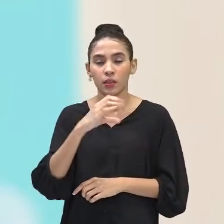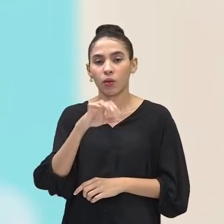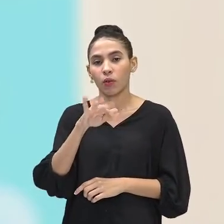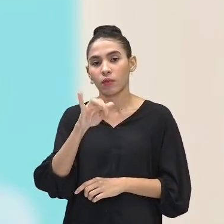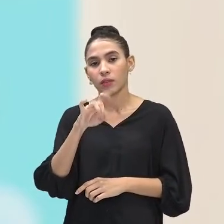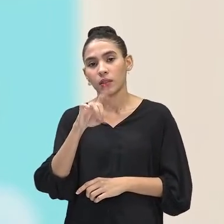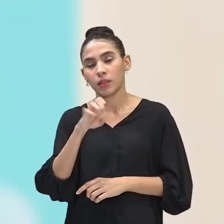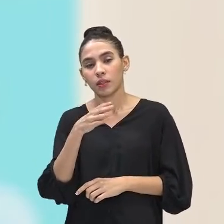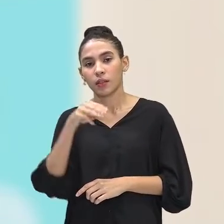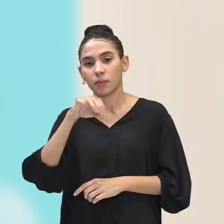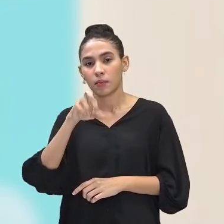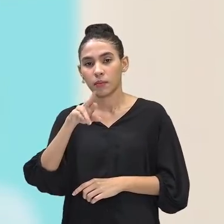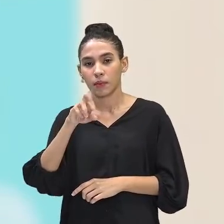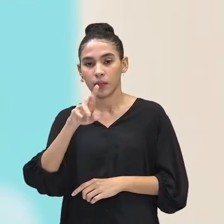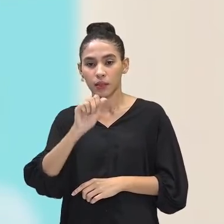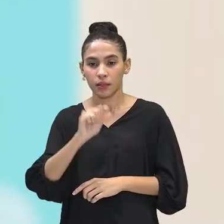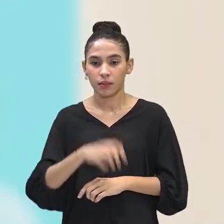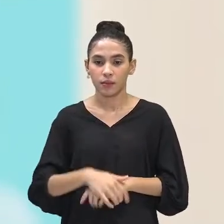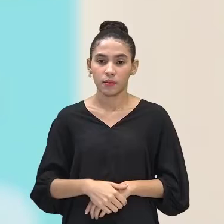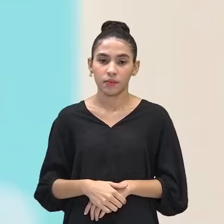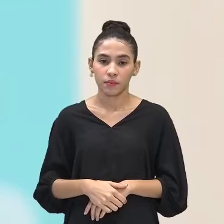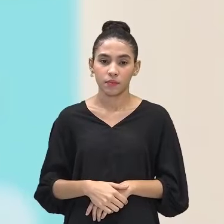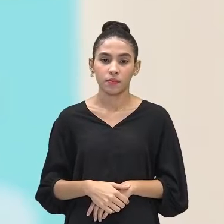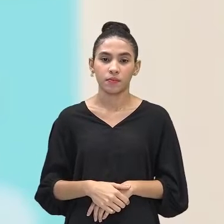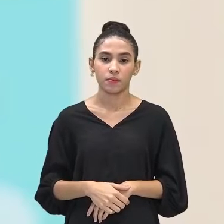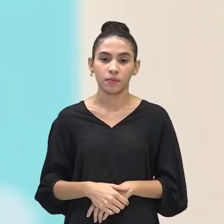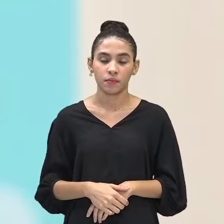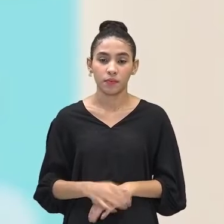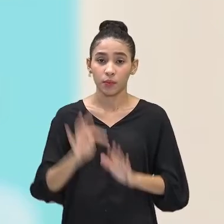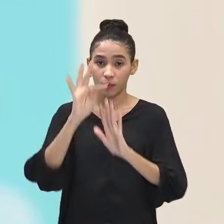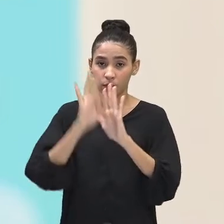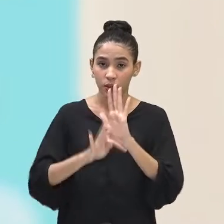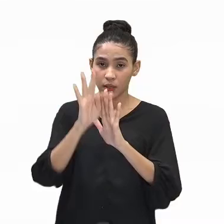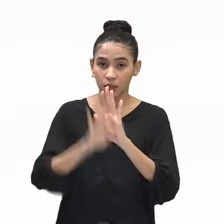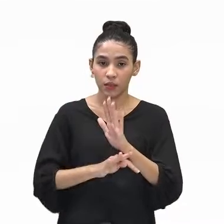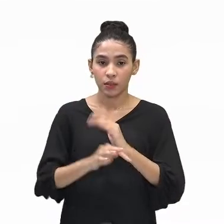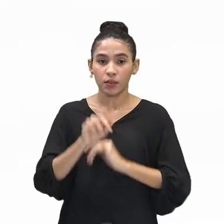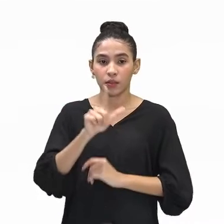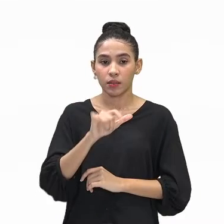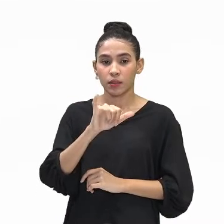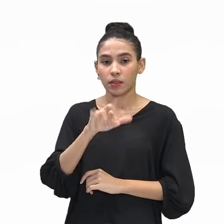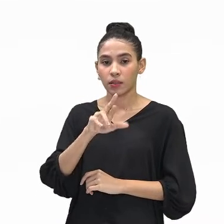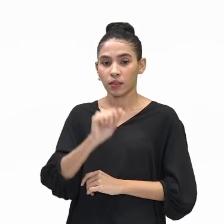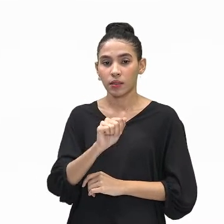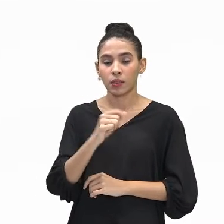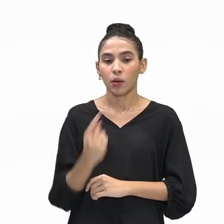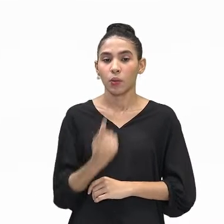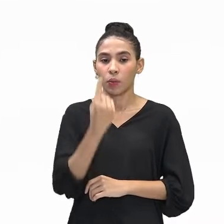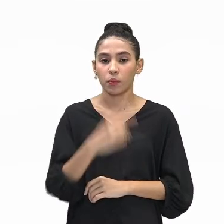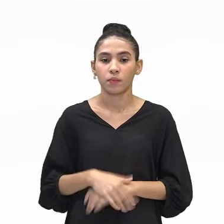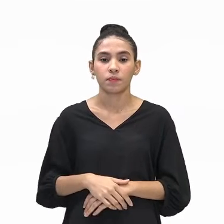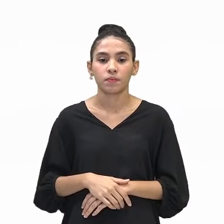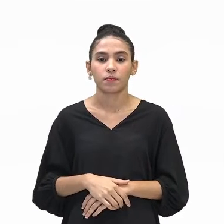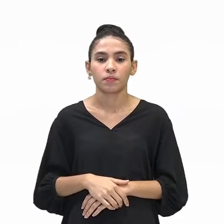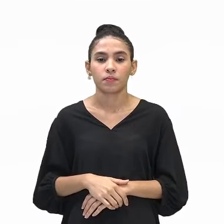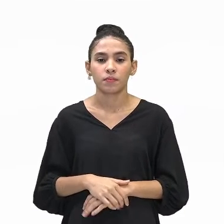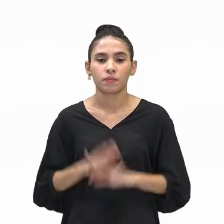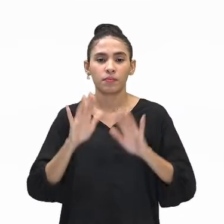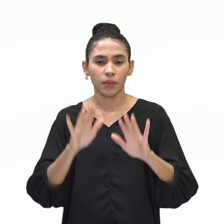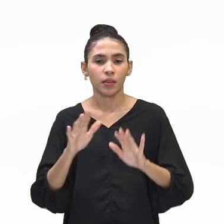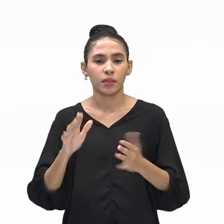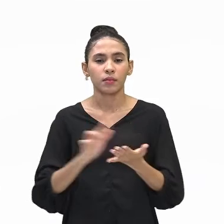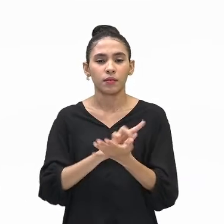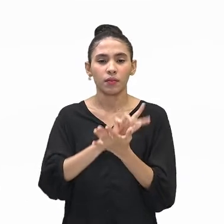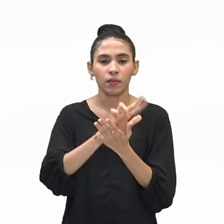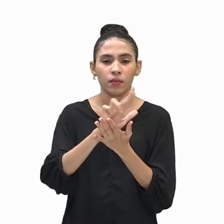vamos ver novamente aí Marília de Disseu, o texto chamado Lira 1. Acompanhem comigo. Mas tendo